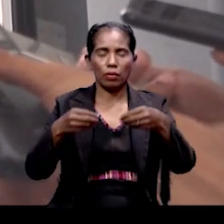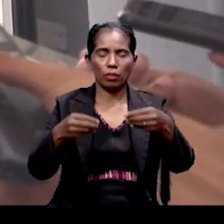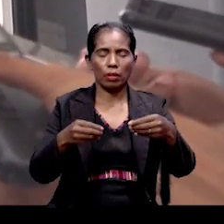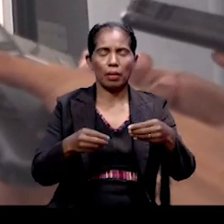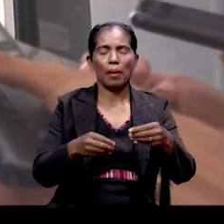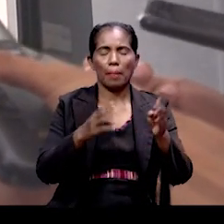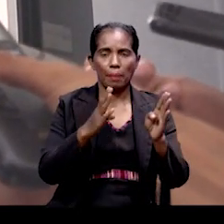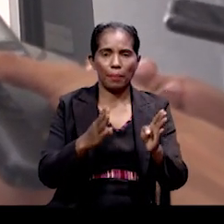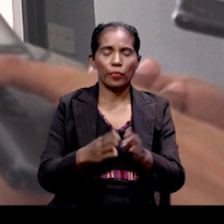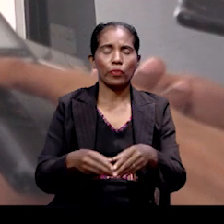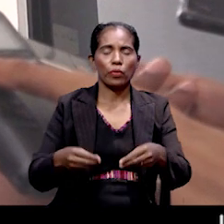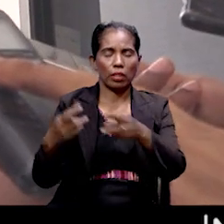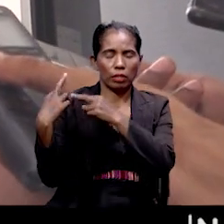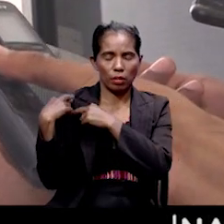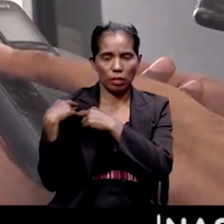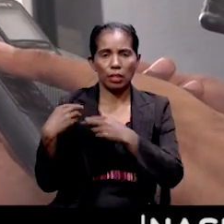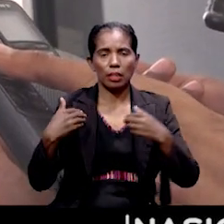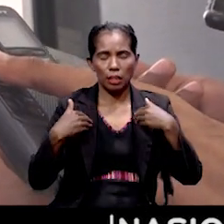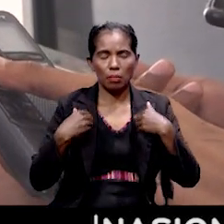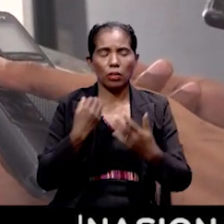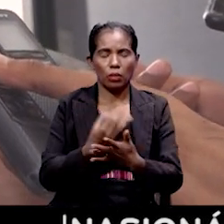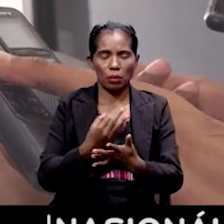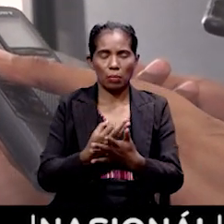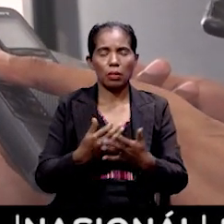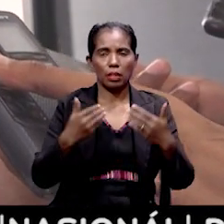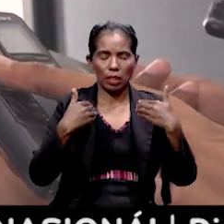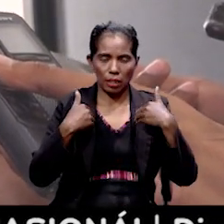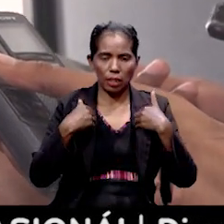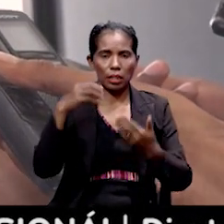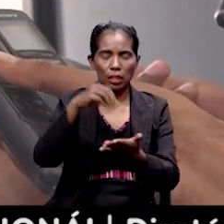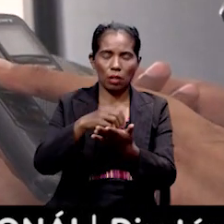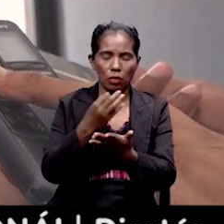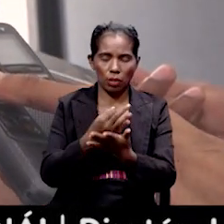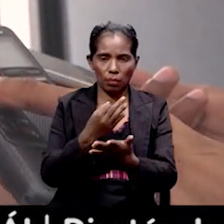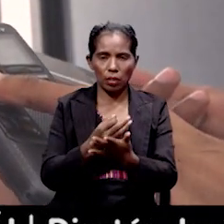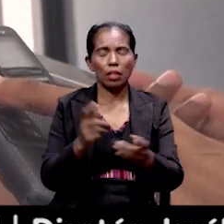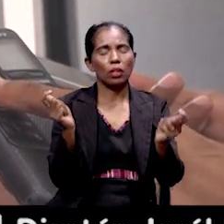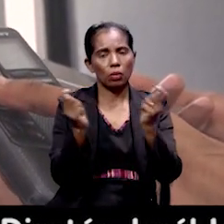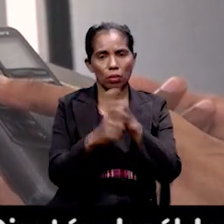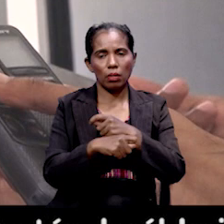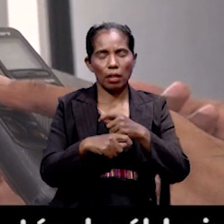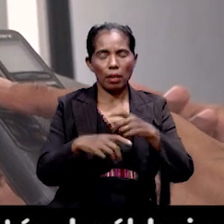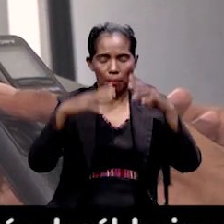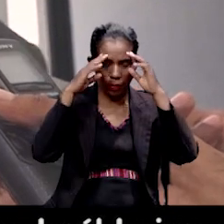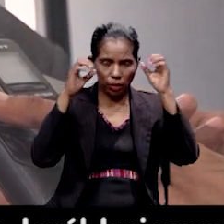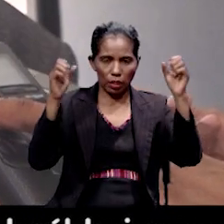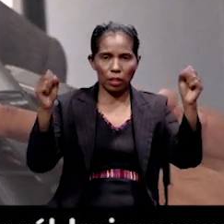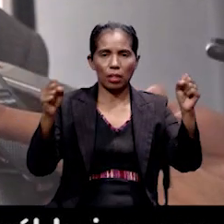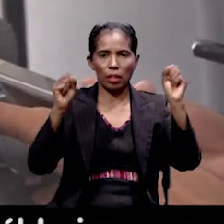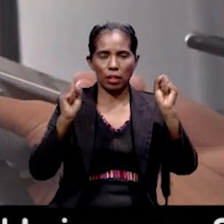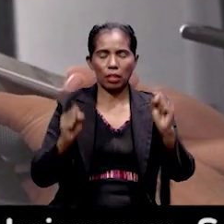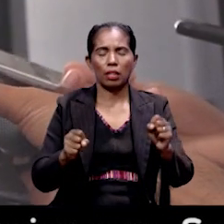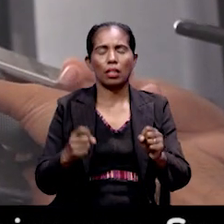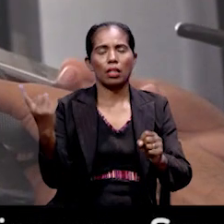eleito. E depois, se é mais orçamento de valor, tem que ir. Orçamento tem que ir. Vier Presidente troca, mas Presidente da Presidência da República tem que funcionar